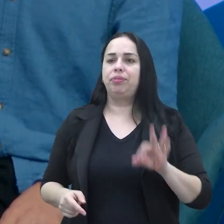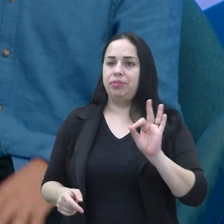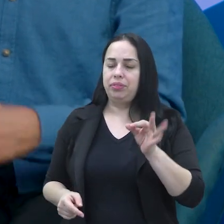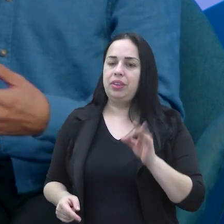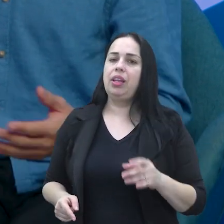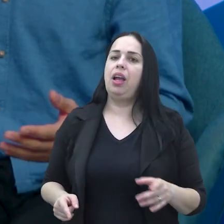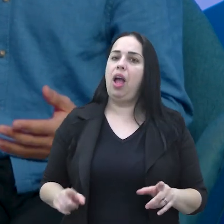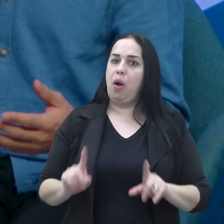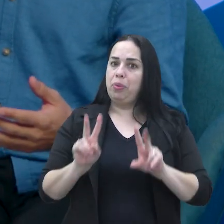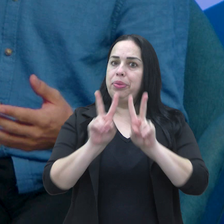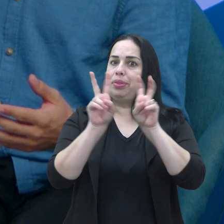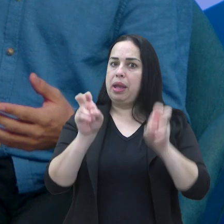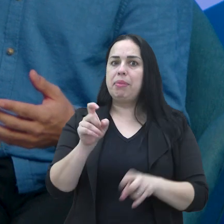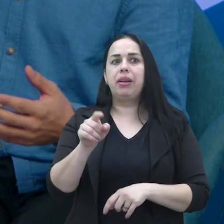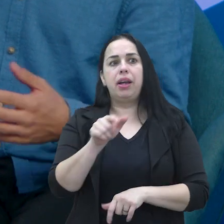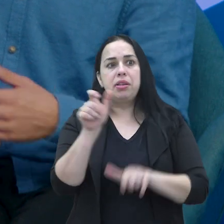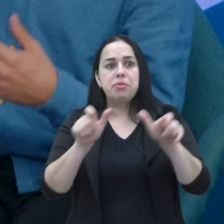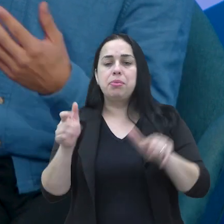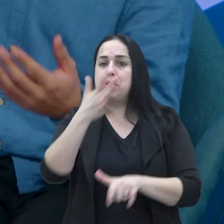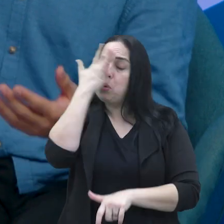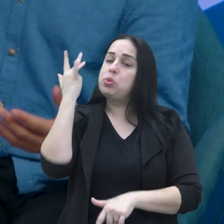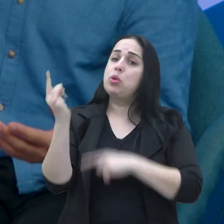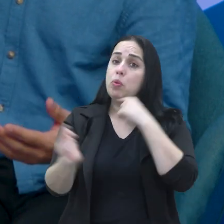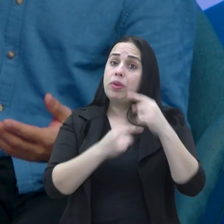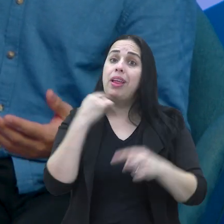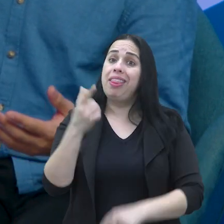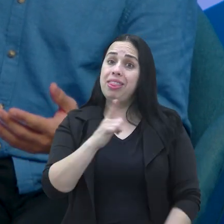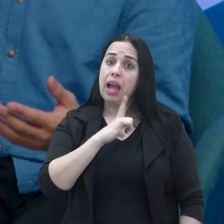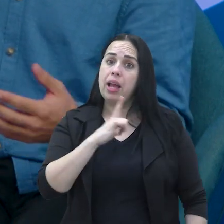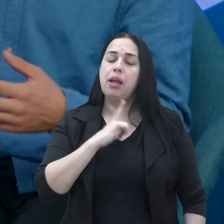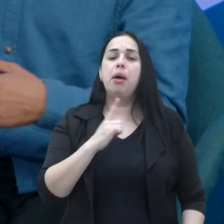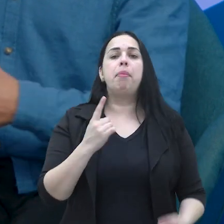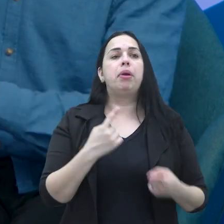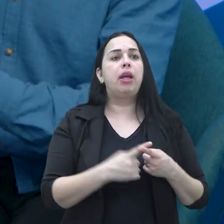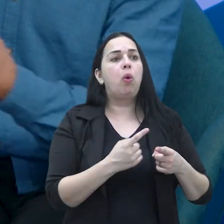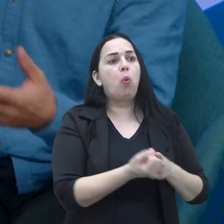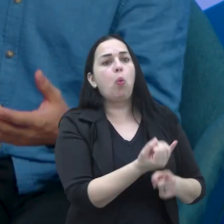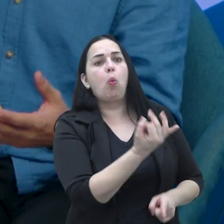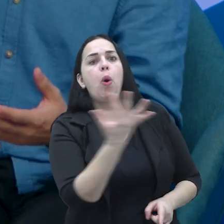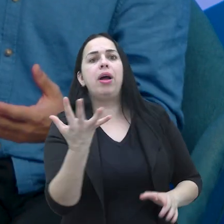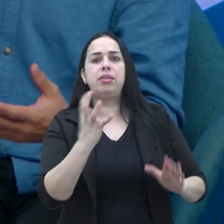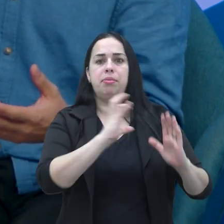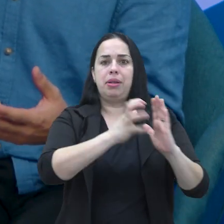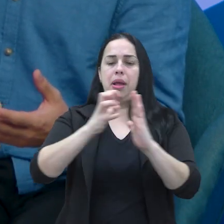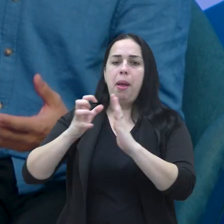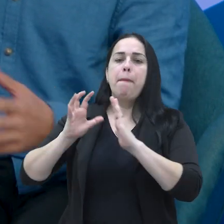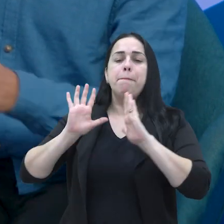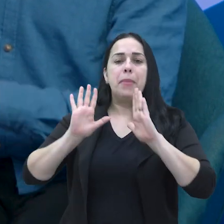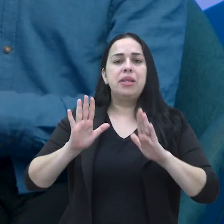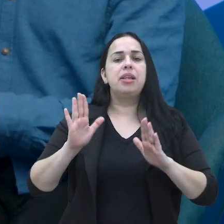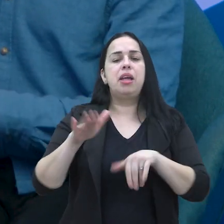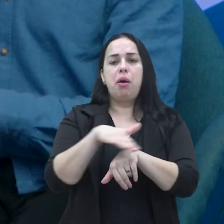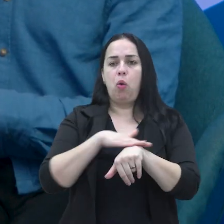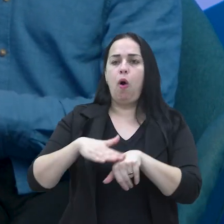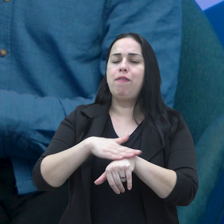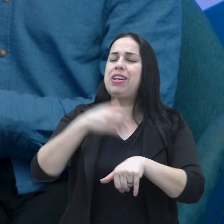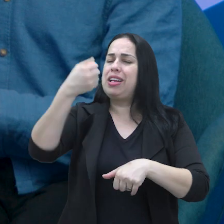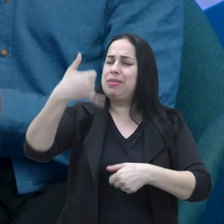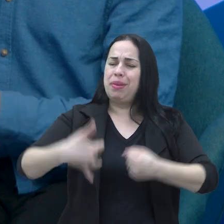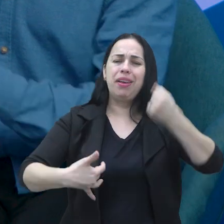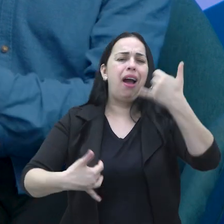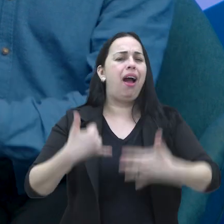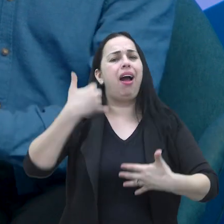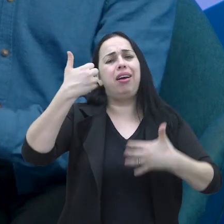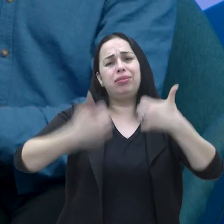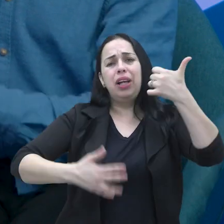fatores aí. Pois é, Marvin, é um assunto que gera muitas dúvidas na população, porque realmente são muitos partidos, mas é sempre importante a gente conversar sobre